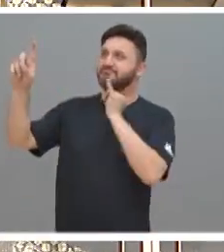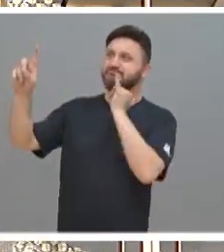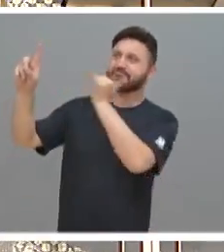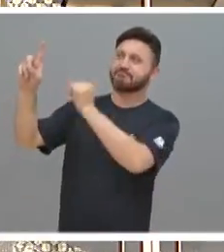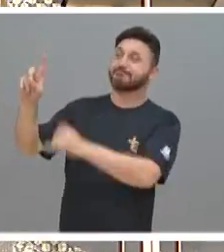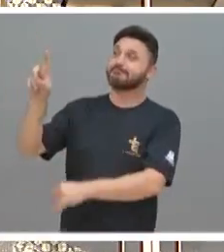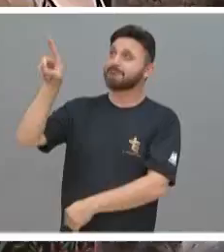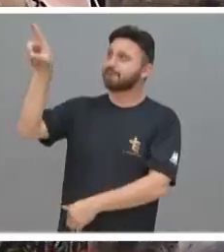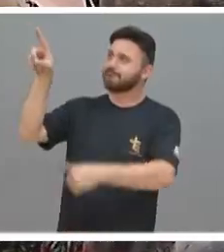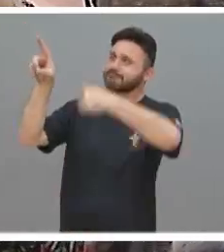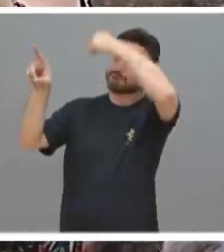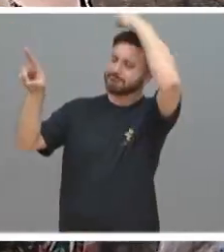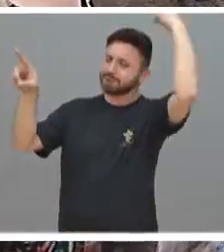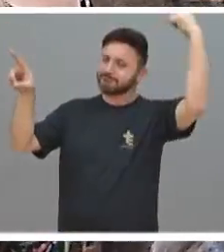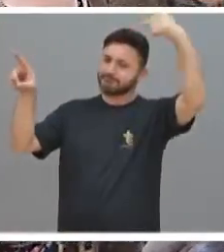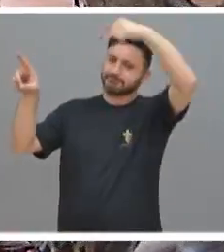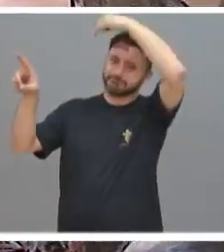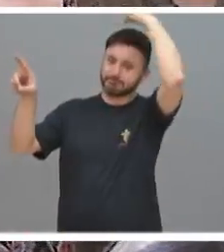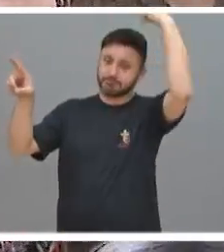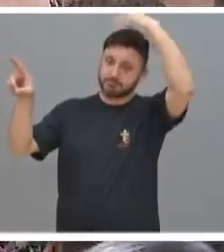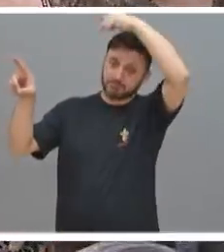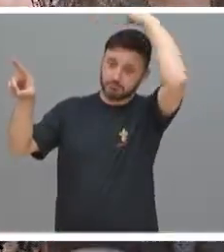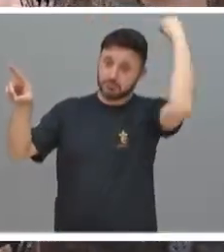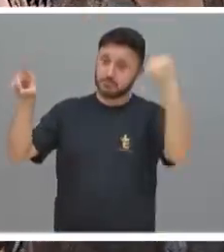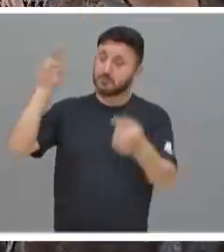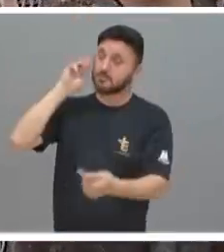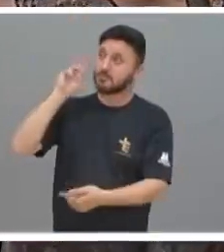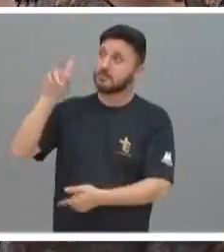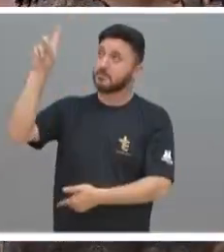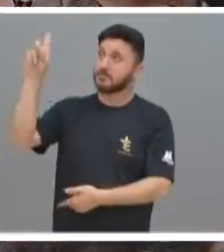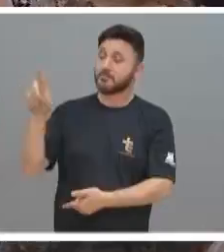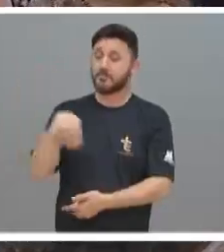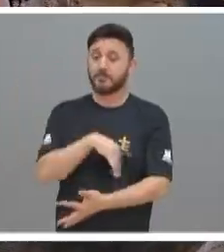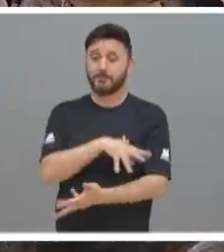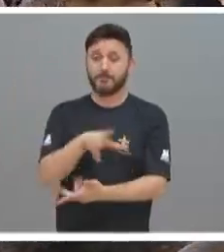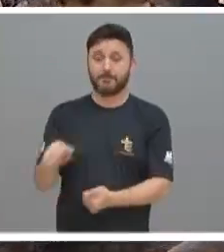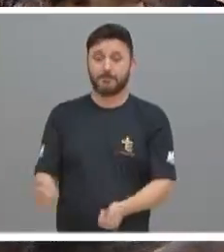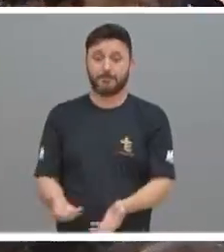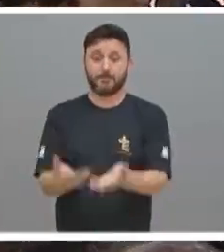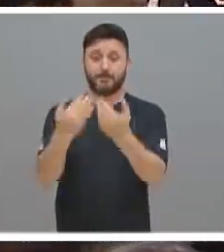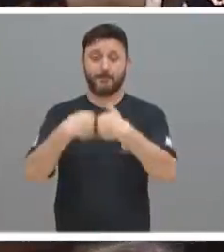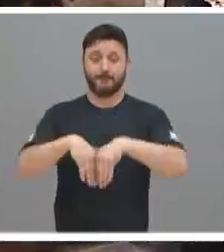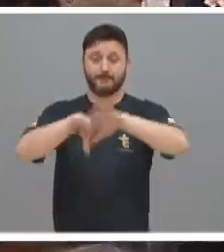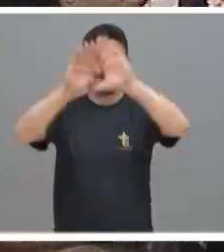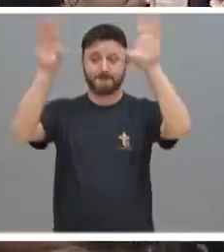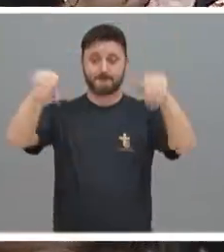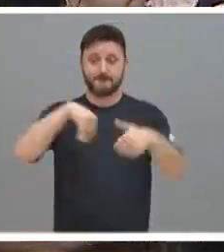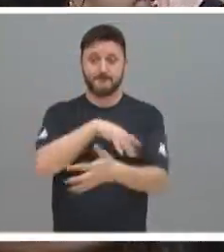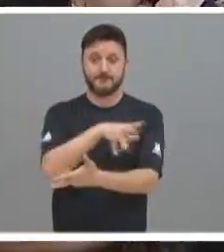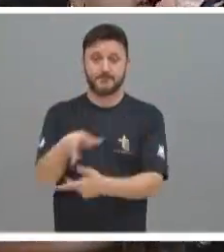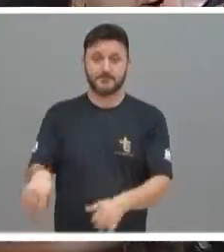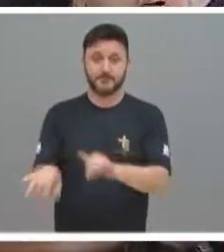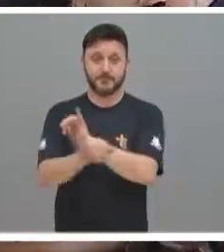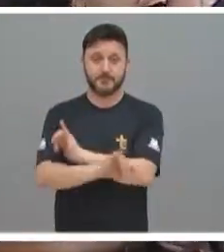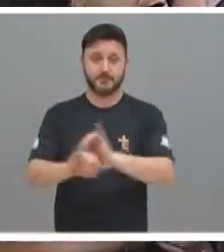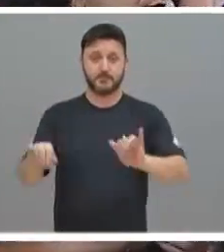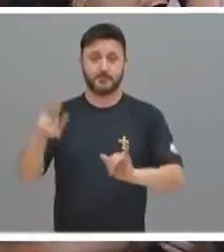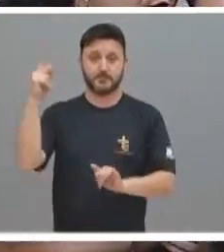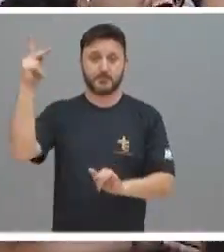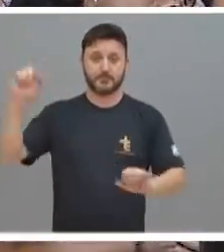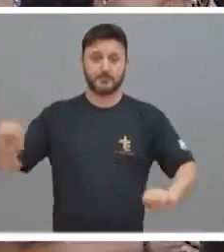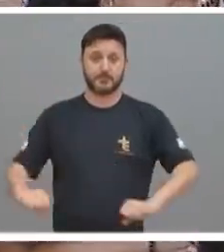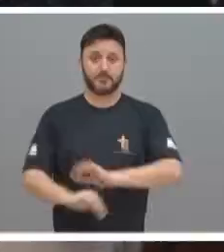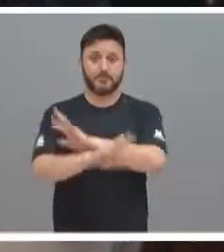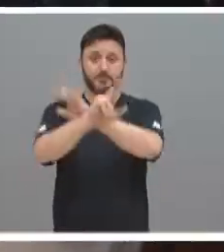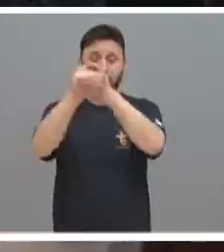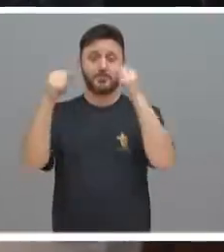só voz: Santo, Santo, Santo, Senhor Deus do Universo, o céu e a terra proclamam